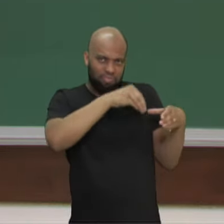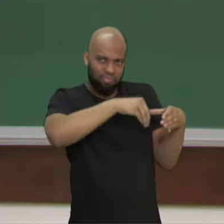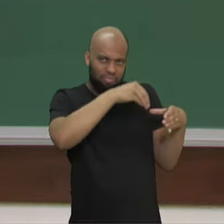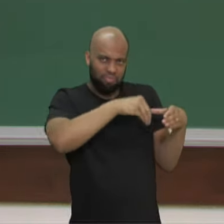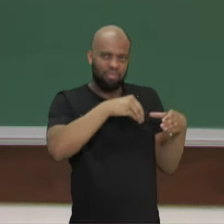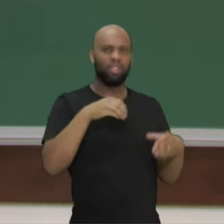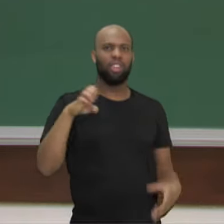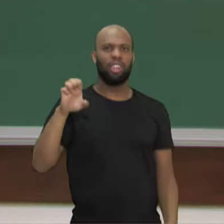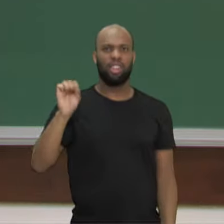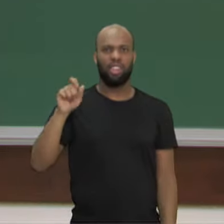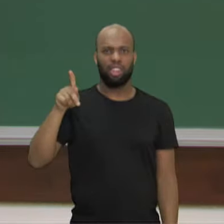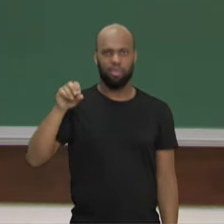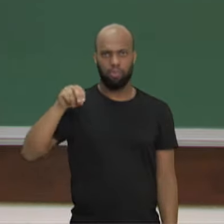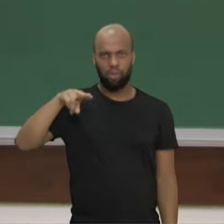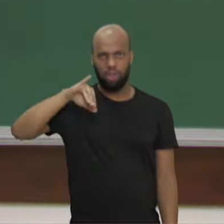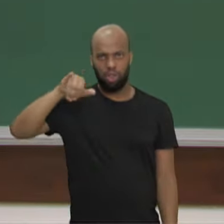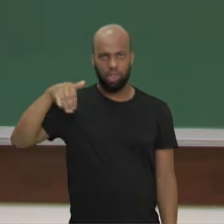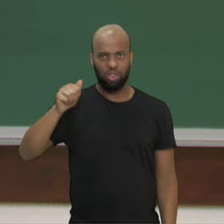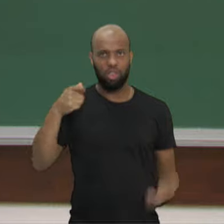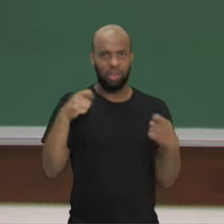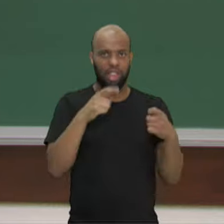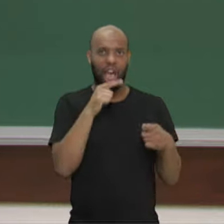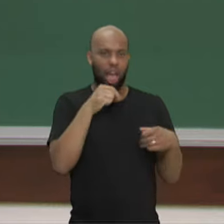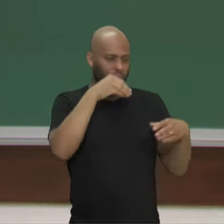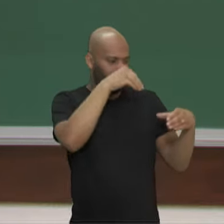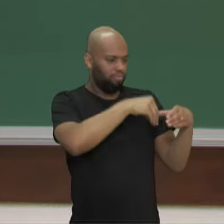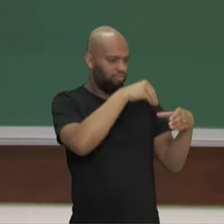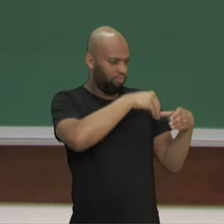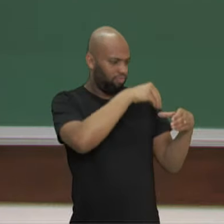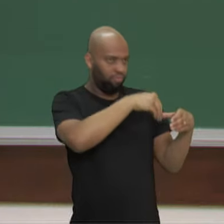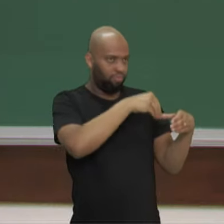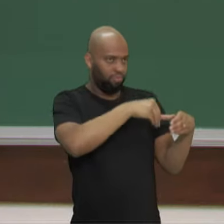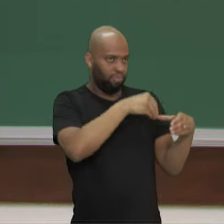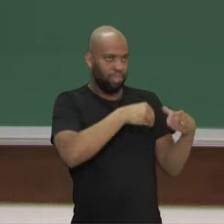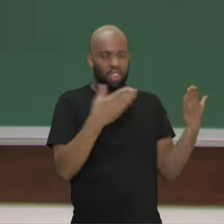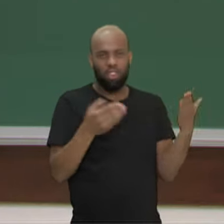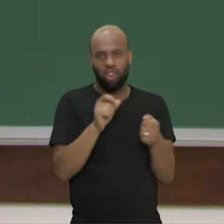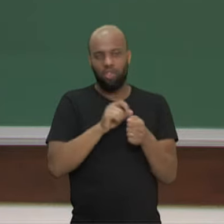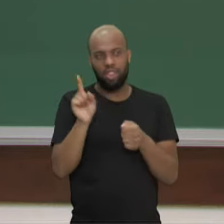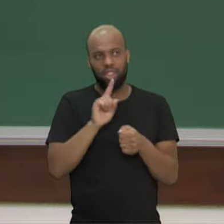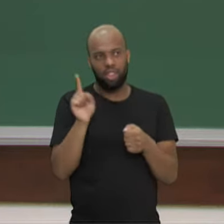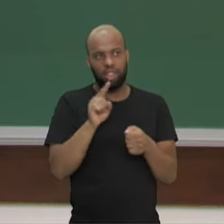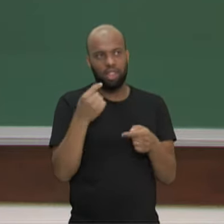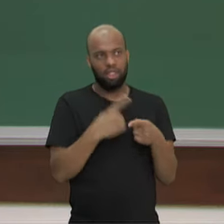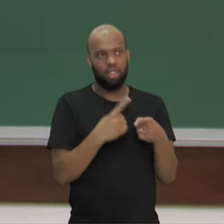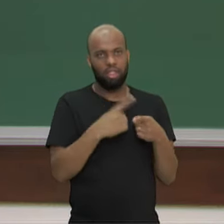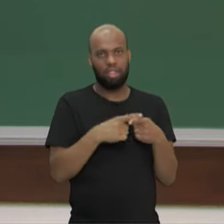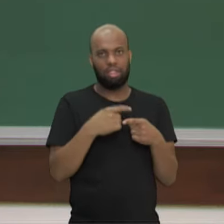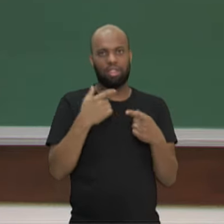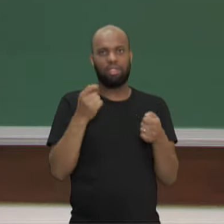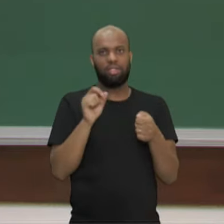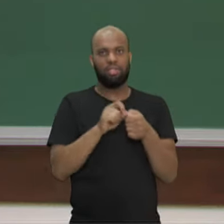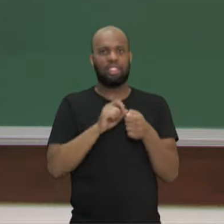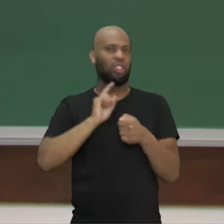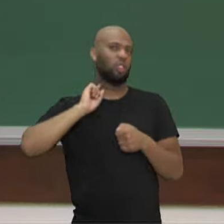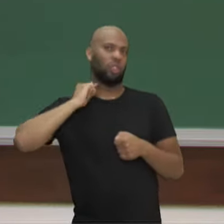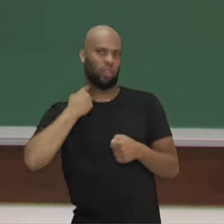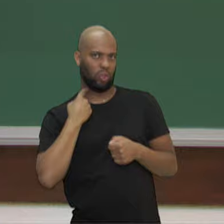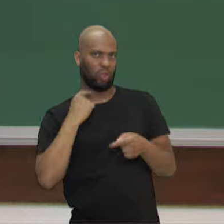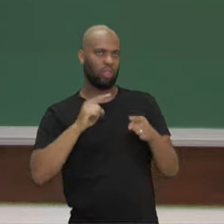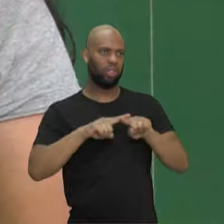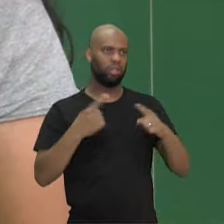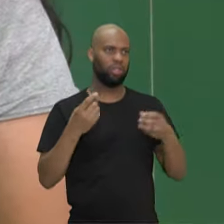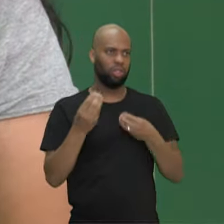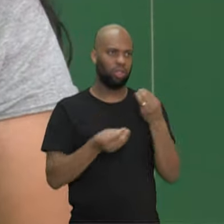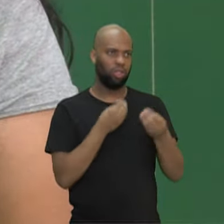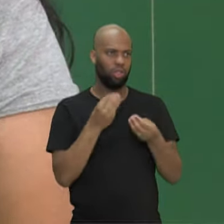você vai umedecer essa esponjinha. Você umedece, agora eu não vou fazer isso aqui, né? Senão vou sujar tudo aqui o cenário. Mas, ó,